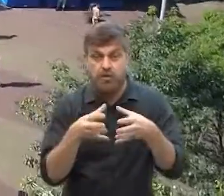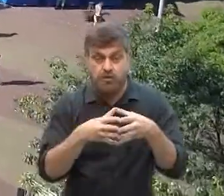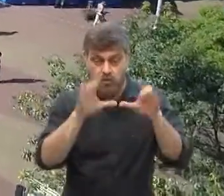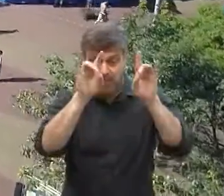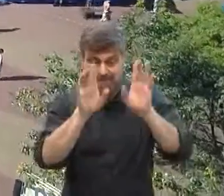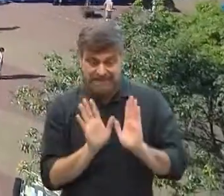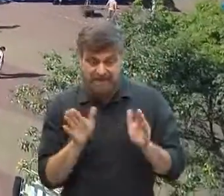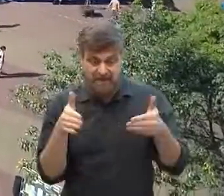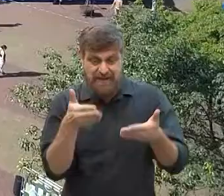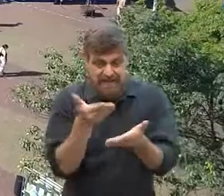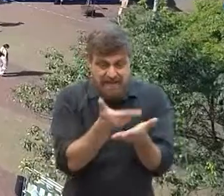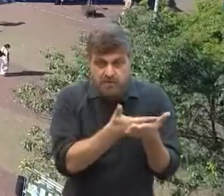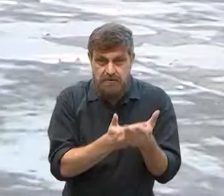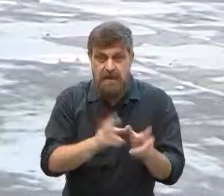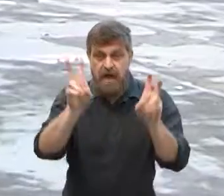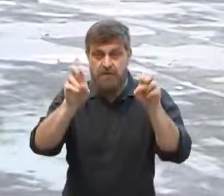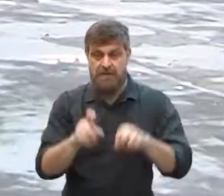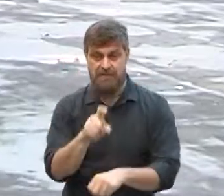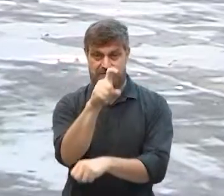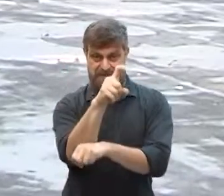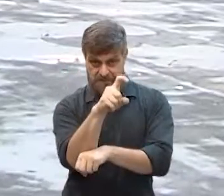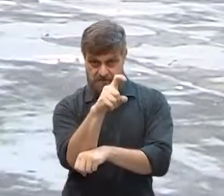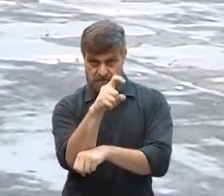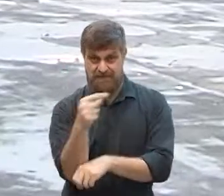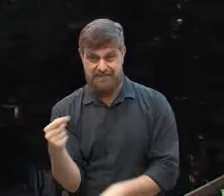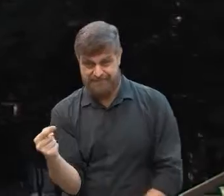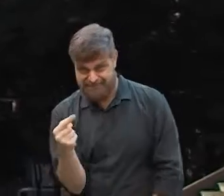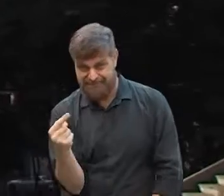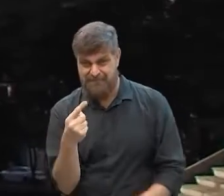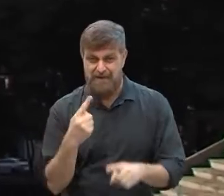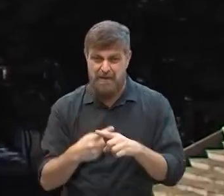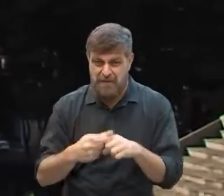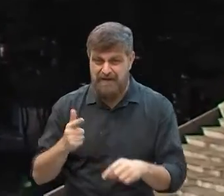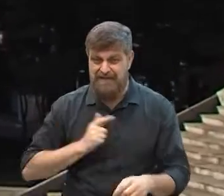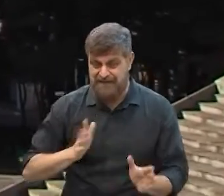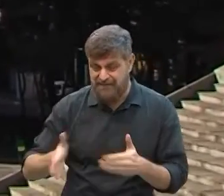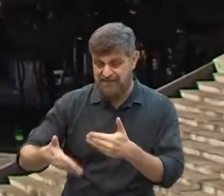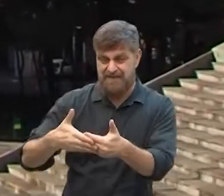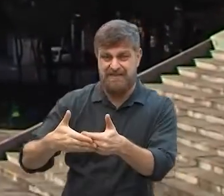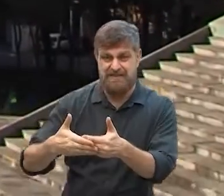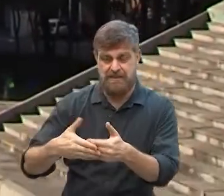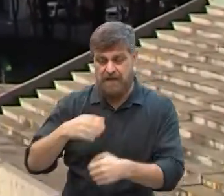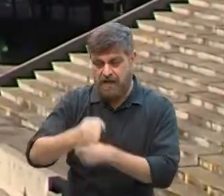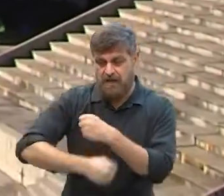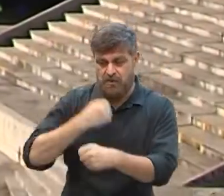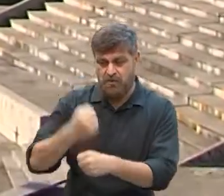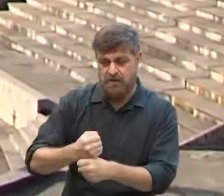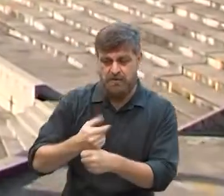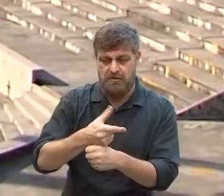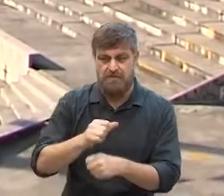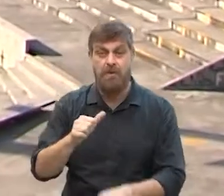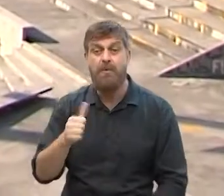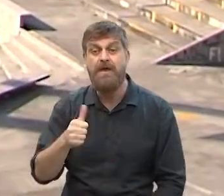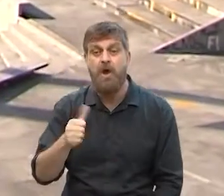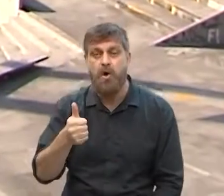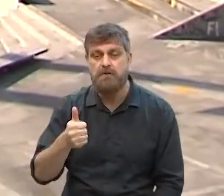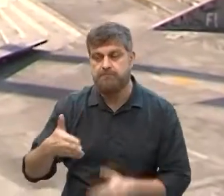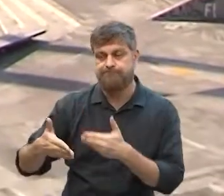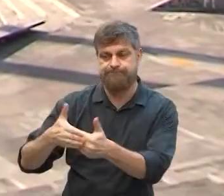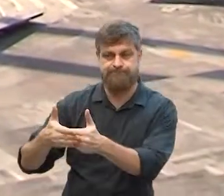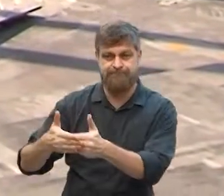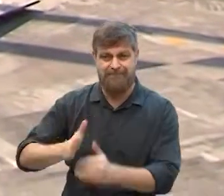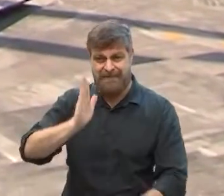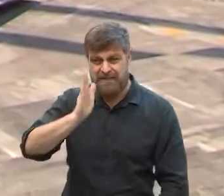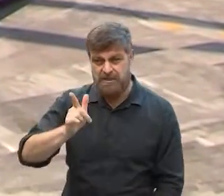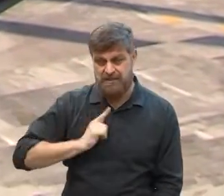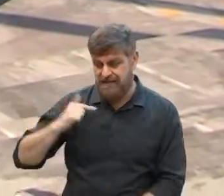especial de estudos sobre o Centro de Convivência, porque o Centro de Convivência está fechado desde 2011. E já tem